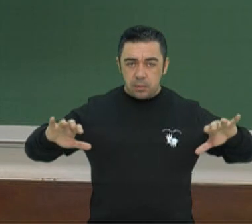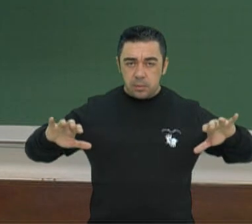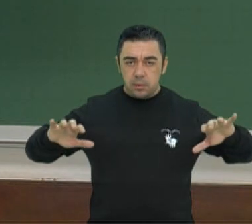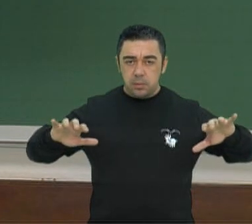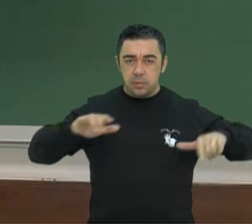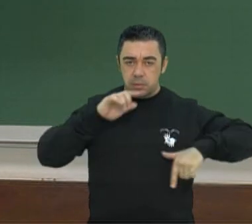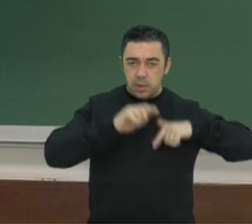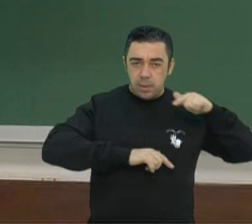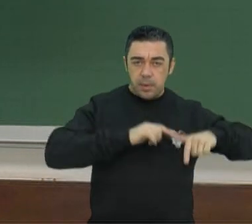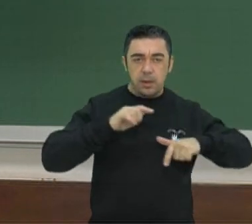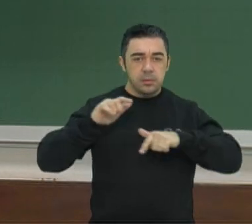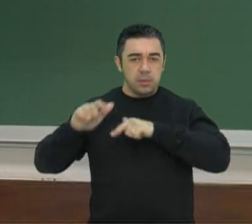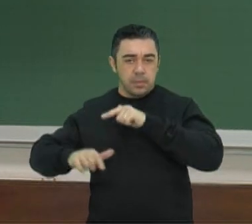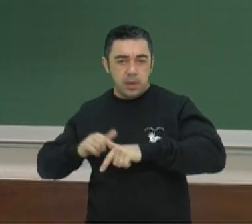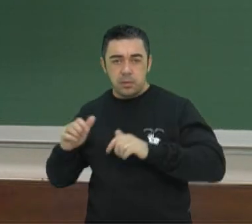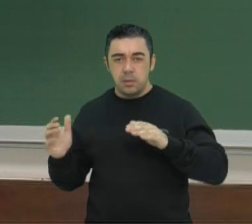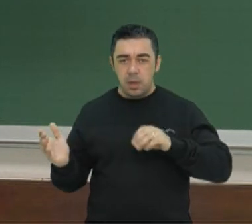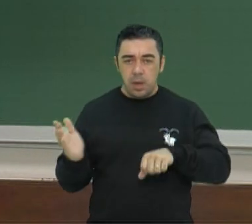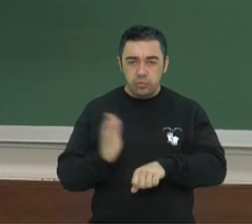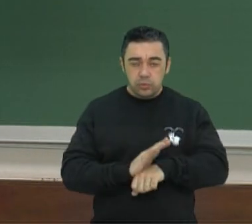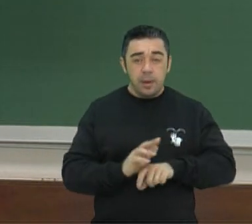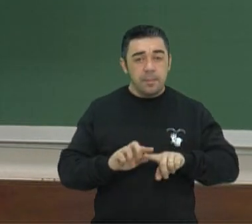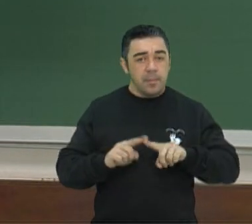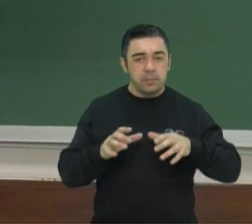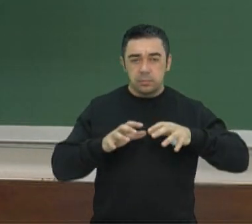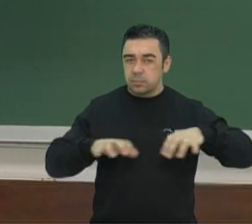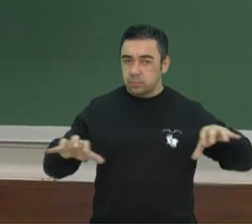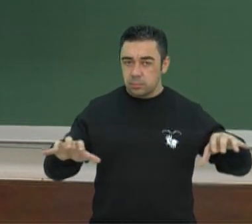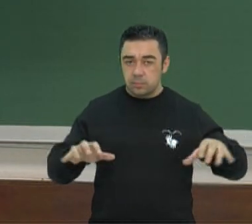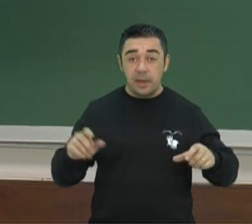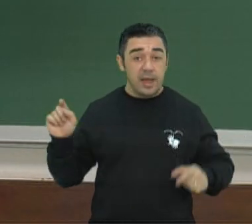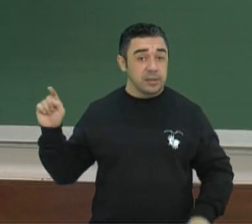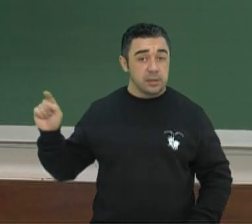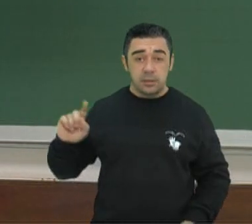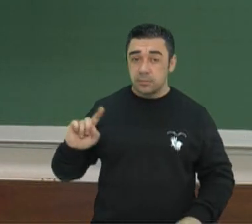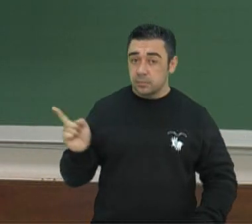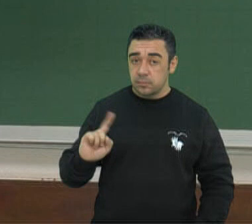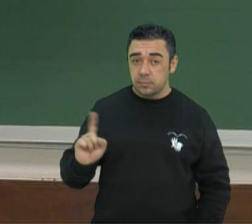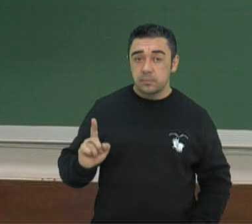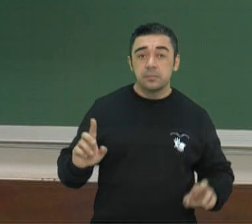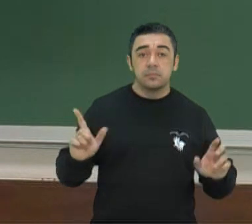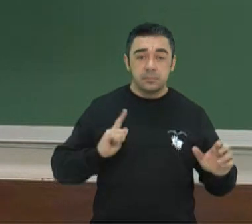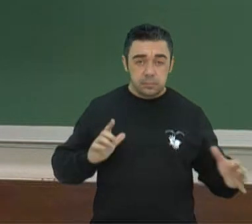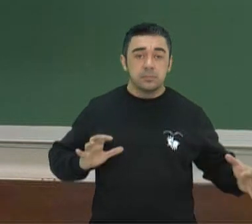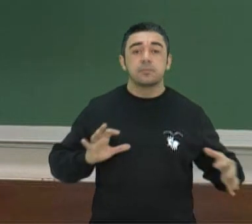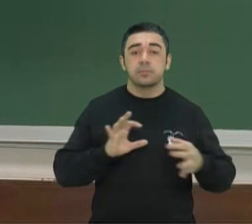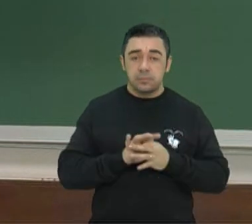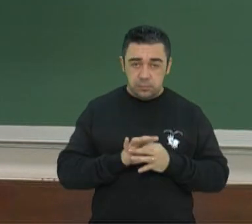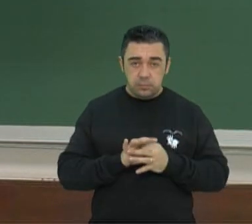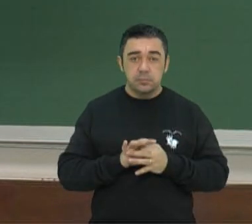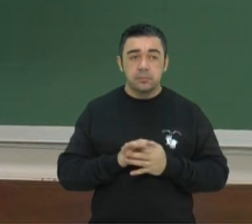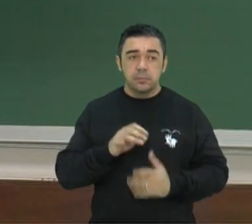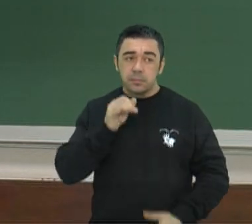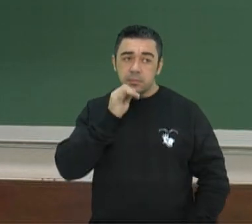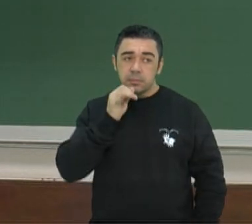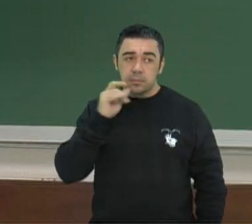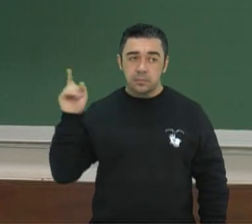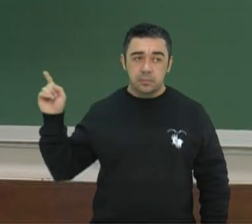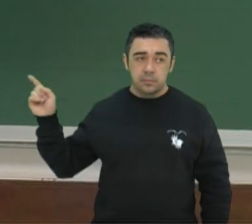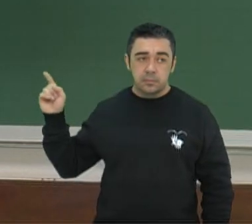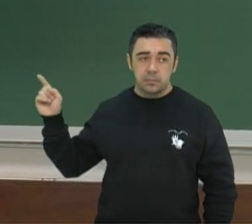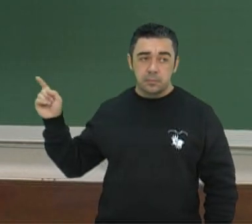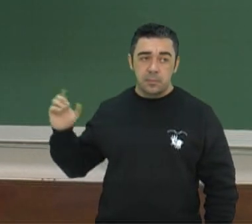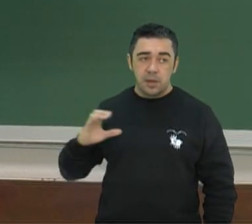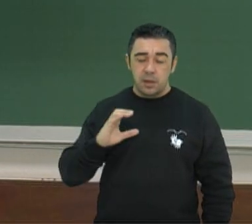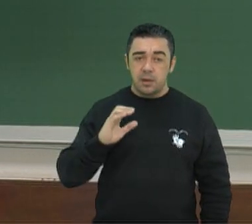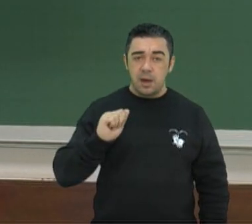dividem trabalho, se auxiliam, mas elas são independentes. Aqui não, ó. Aqui eles são ligados anatomicamente, eles são grudados. Olha só o exemplo que a gente